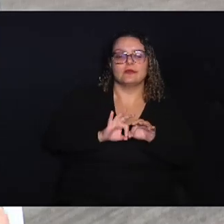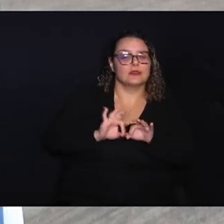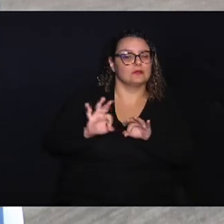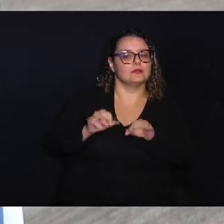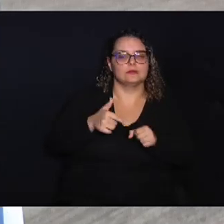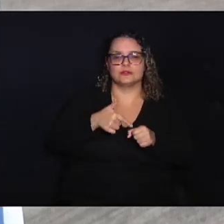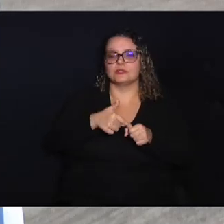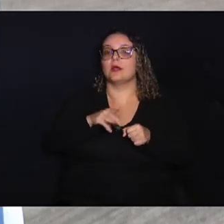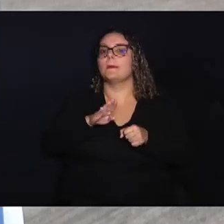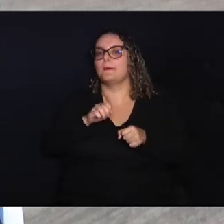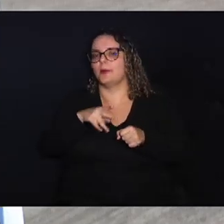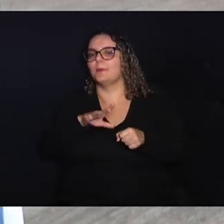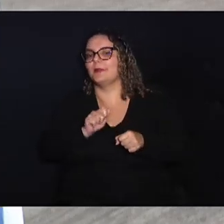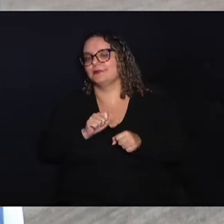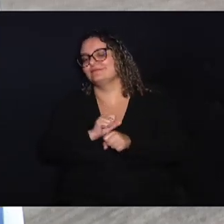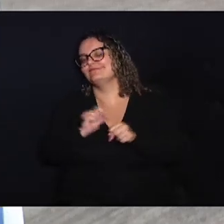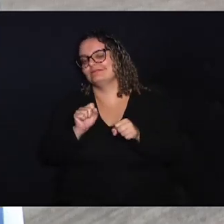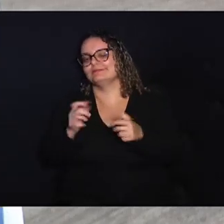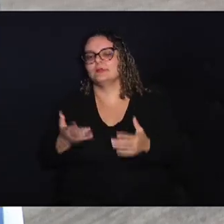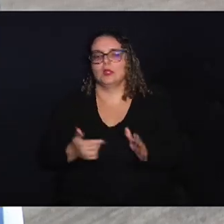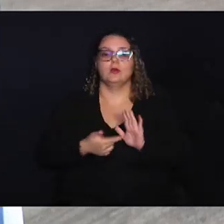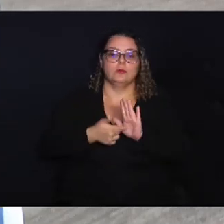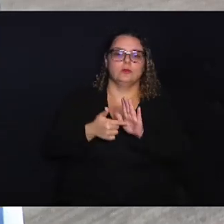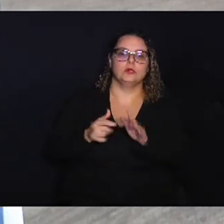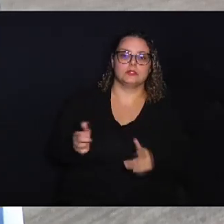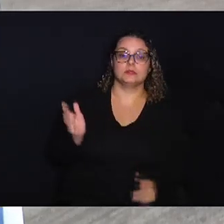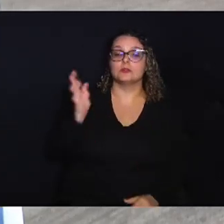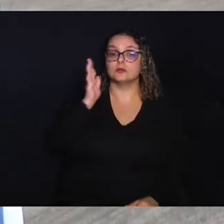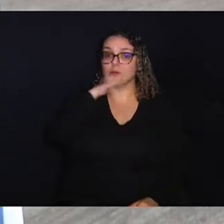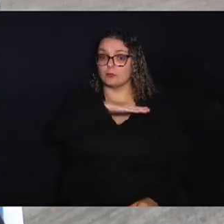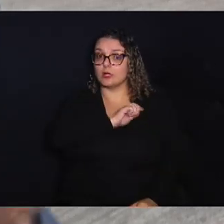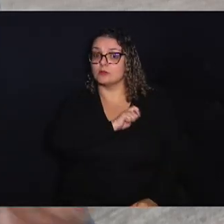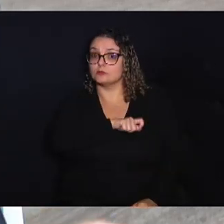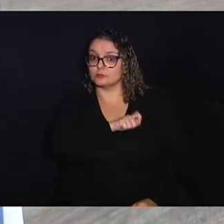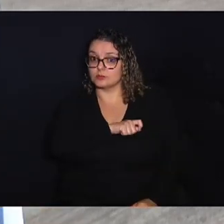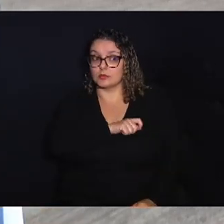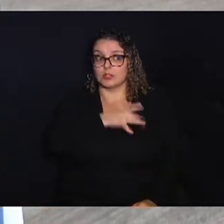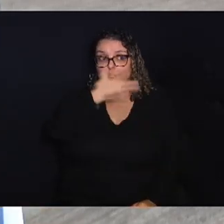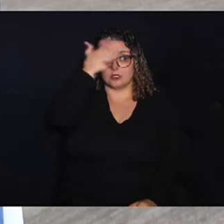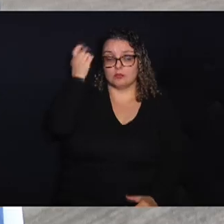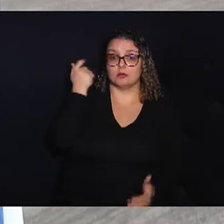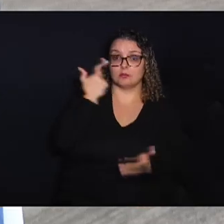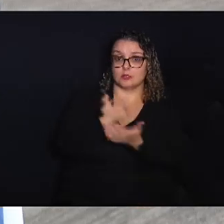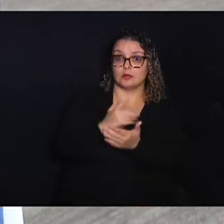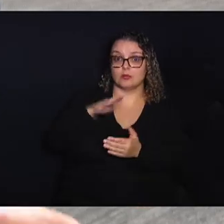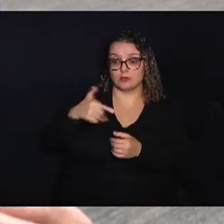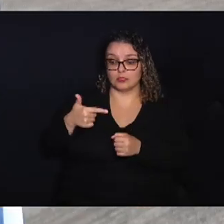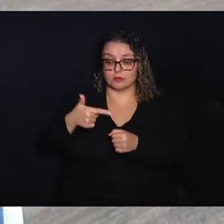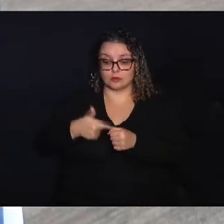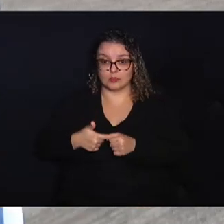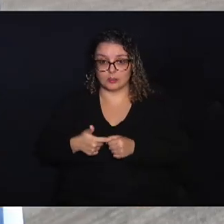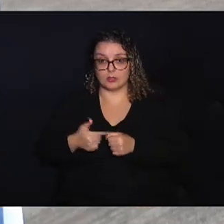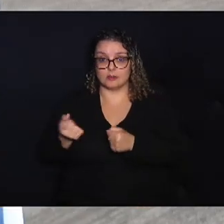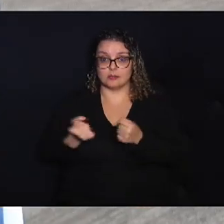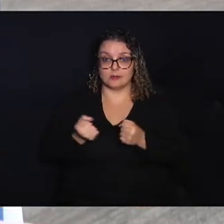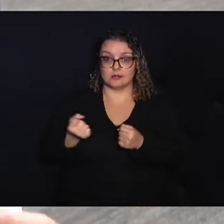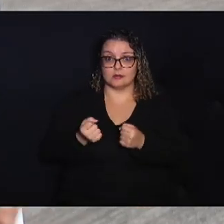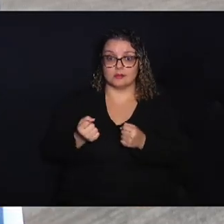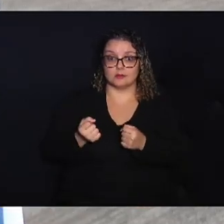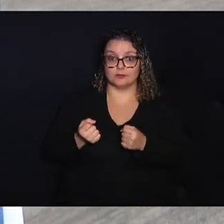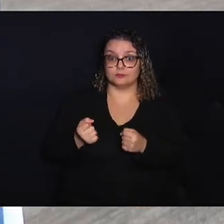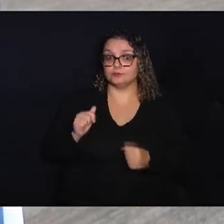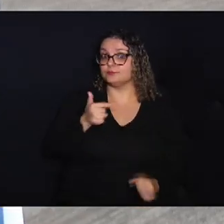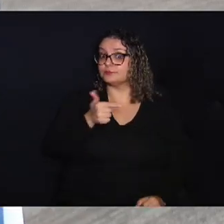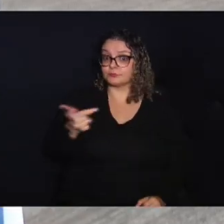título, mostrando os malefícios que o consumidor, ao abastecer o seu carro com combustível que não